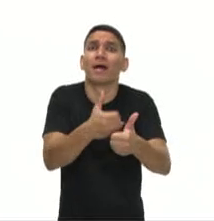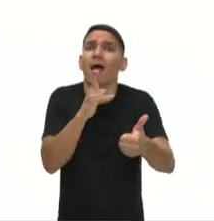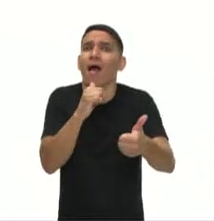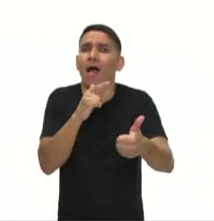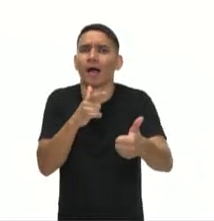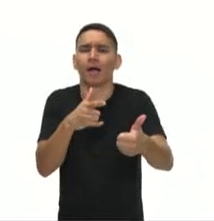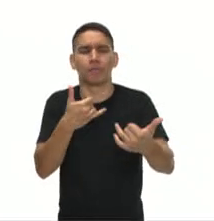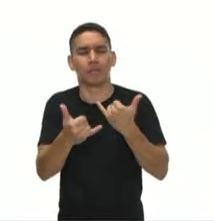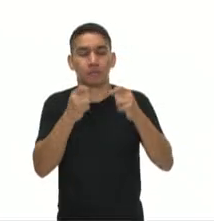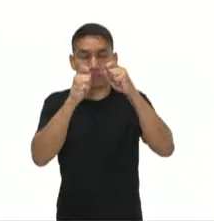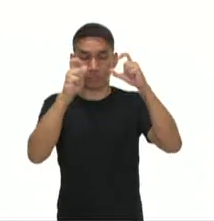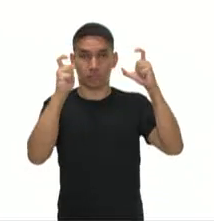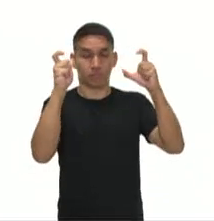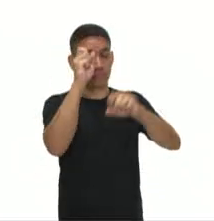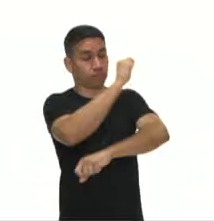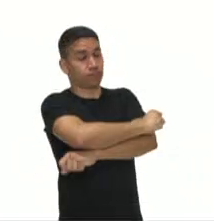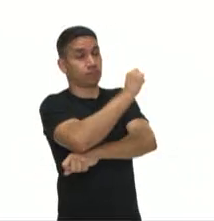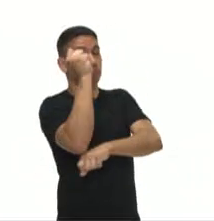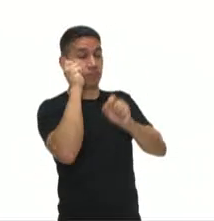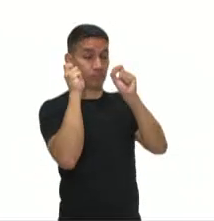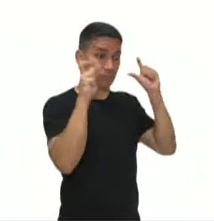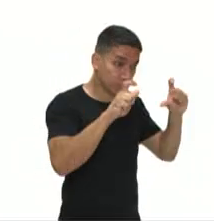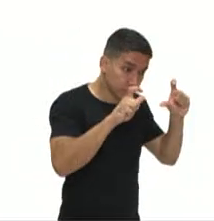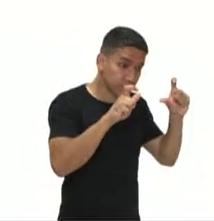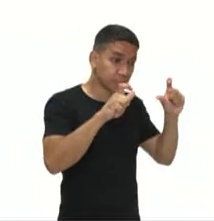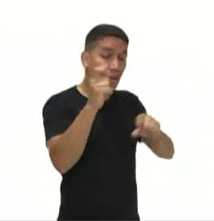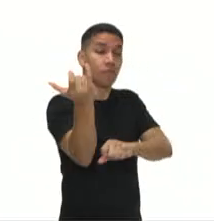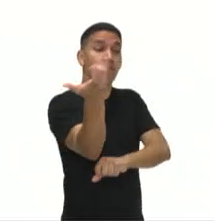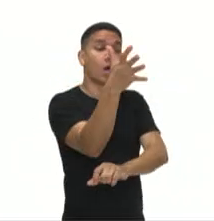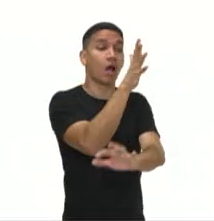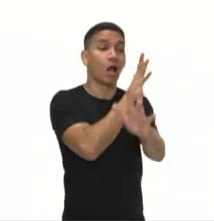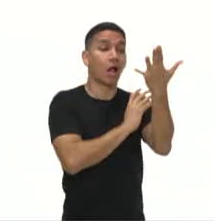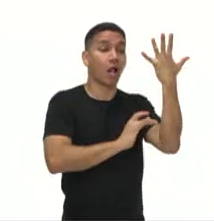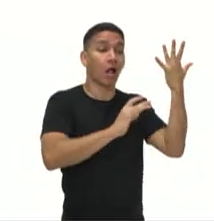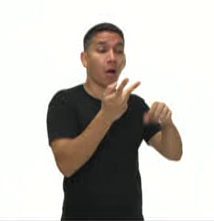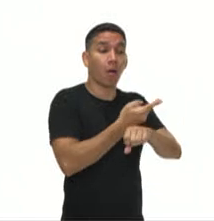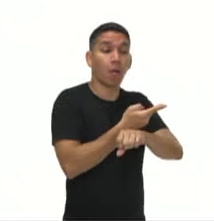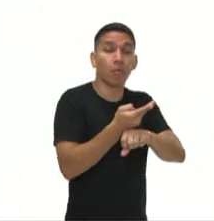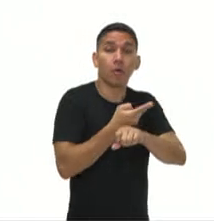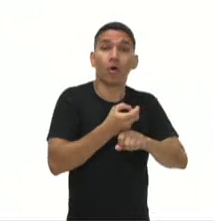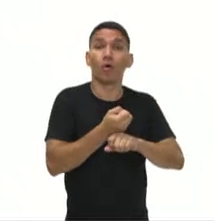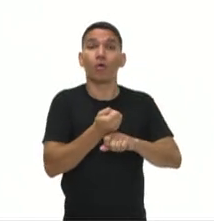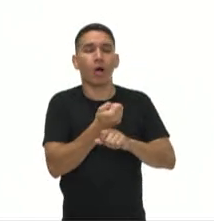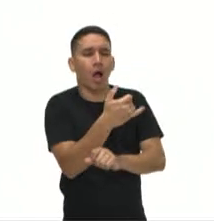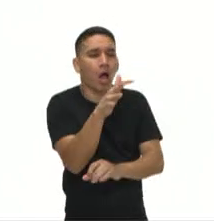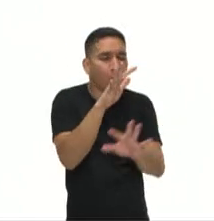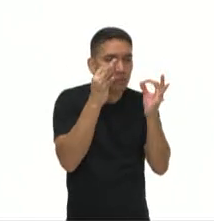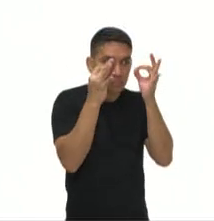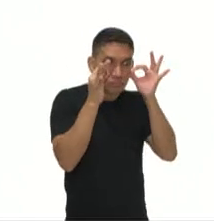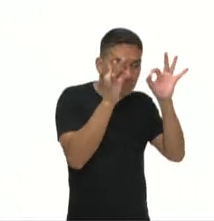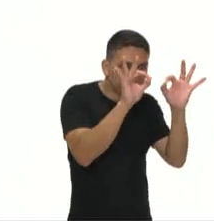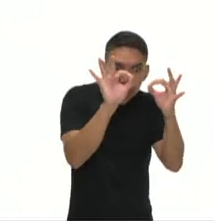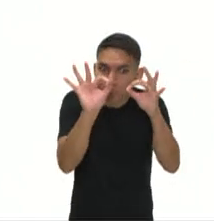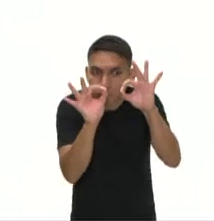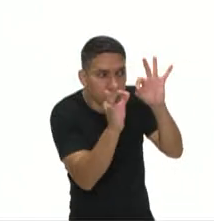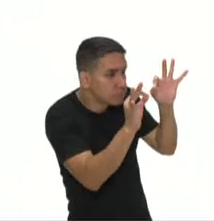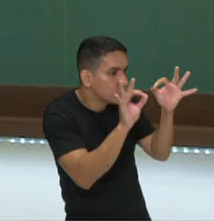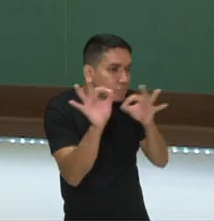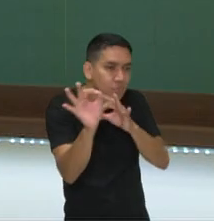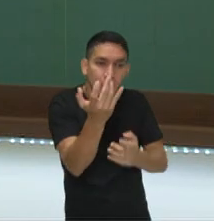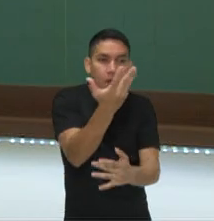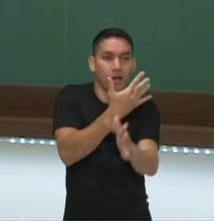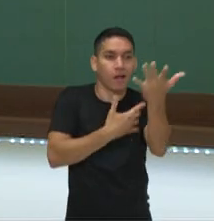seus olhos saltavam para fora da janela, procurando a estrada. Penetrando entre os arbustos,